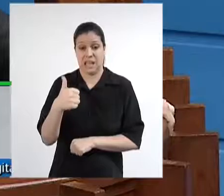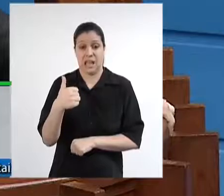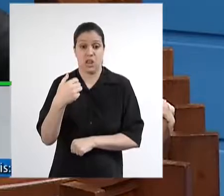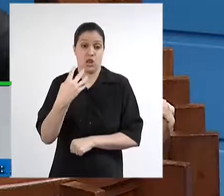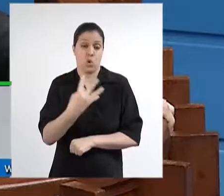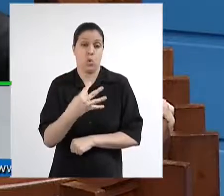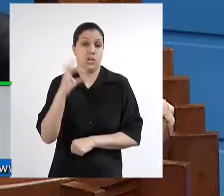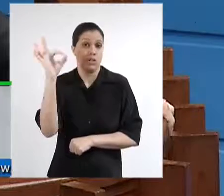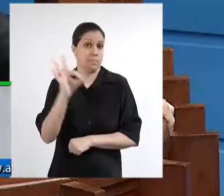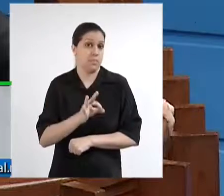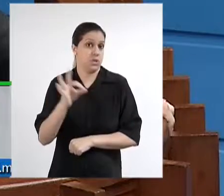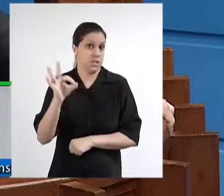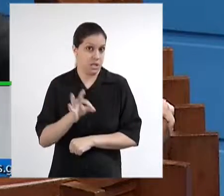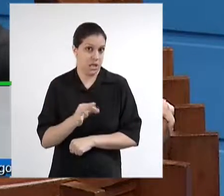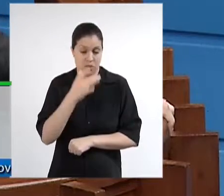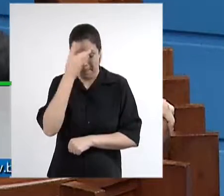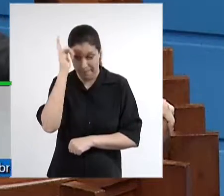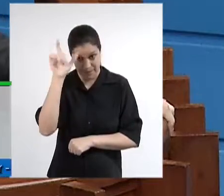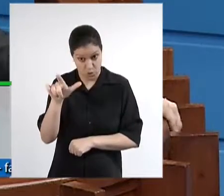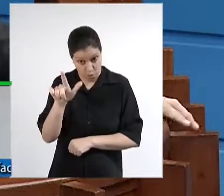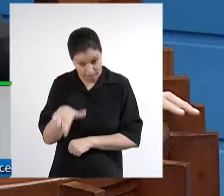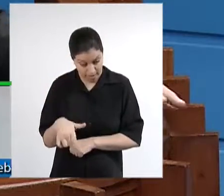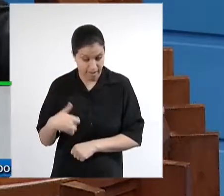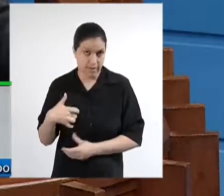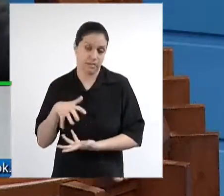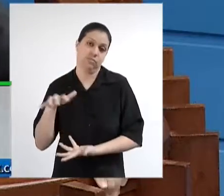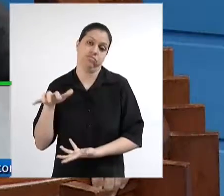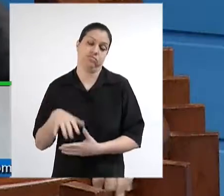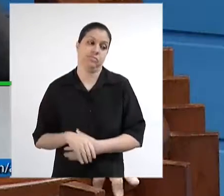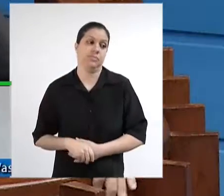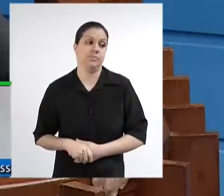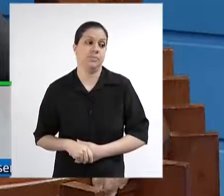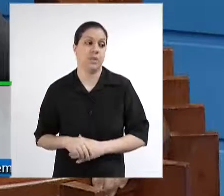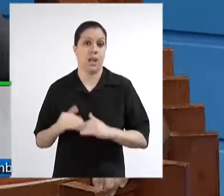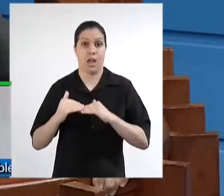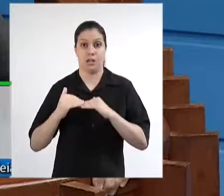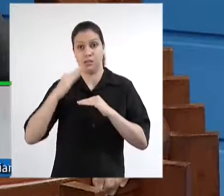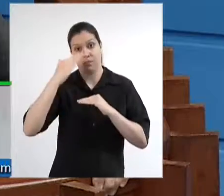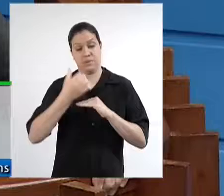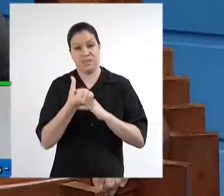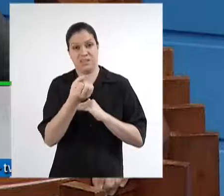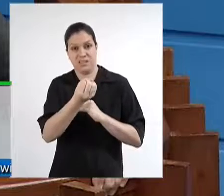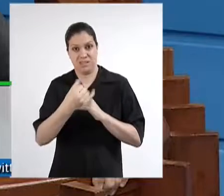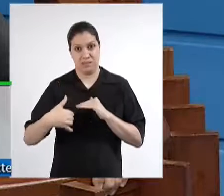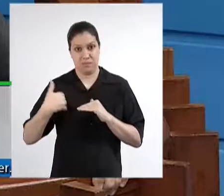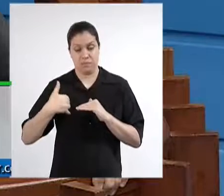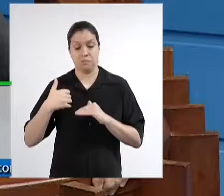sua população, ela é idosa, acima de 60 anos.